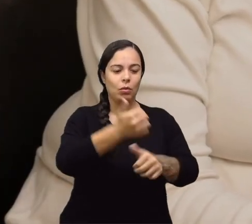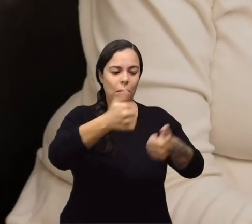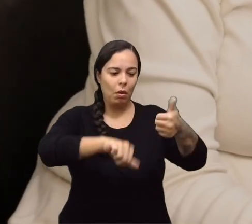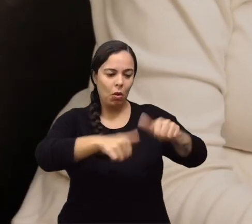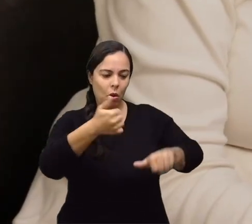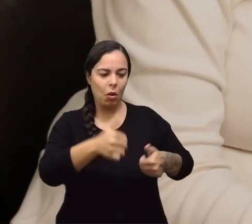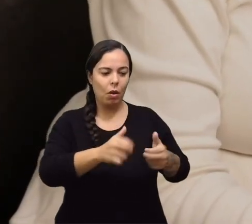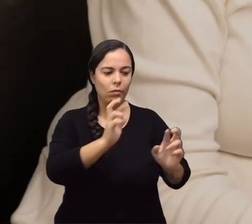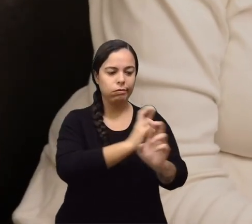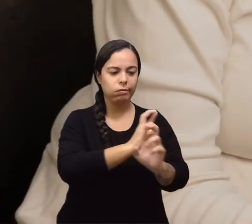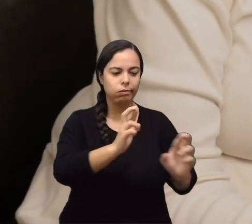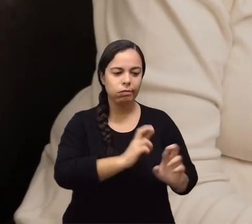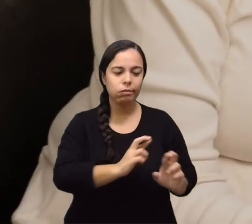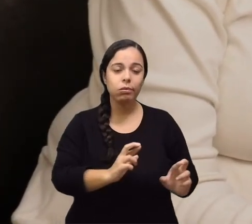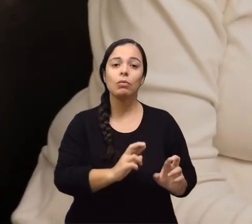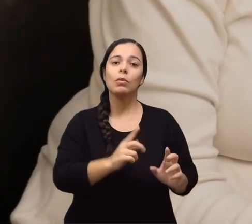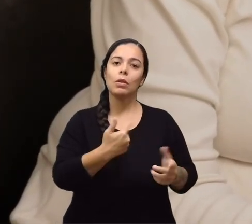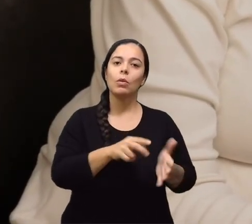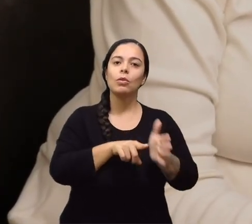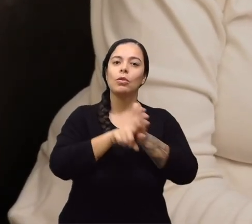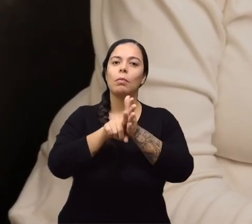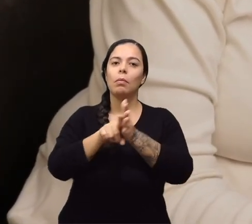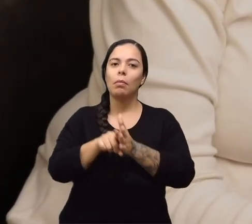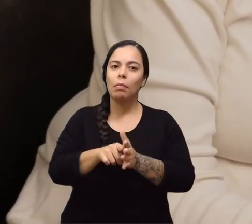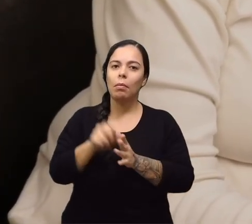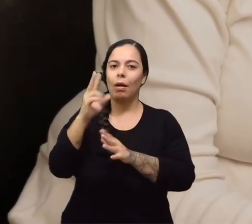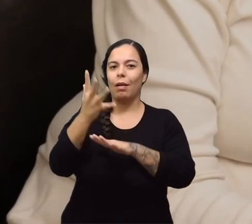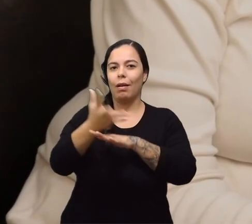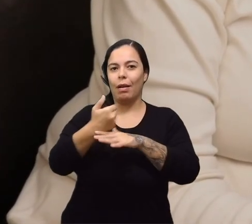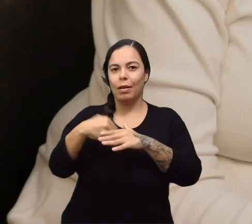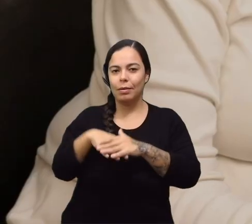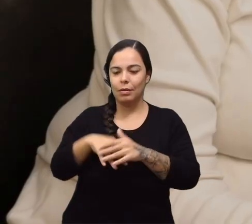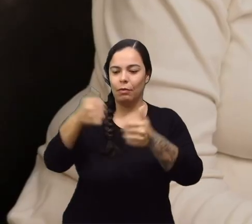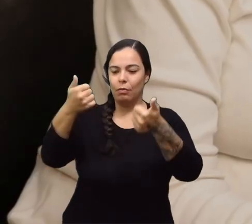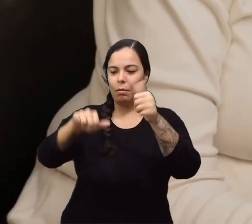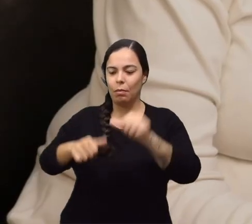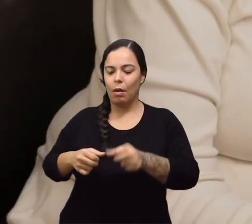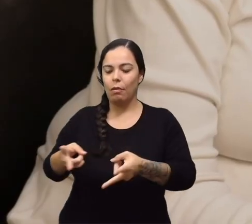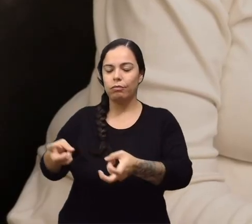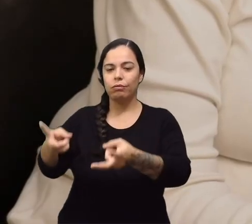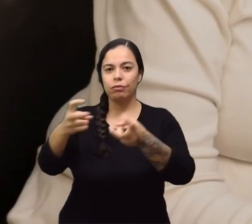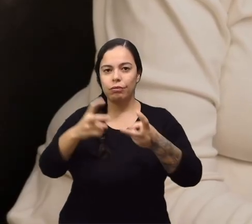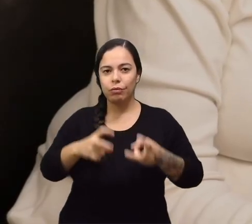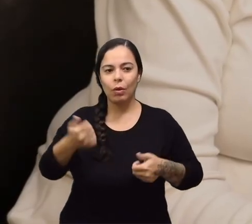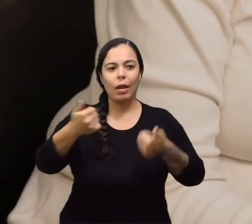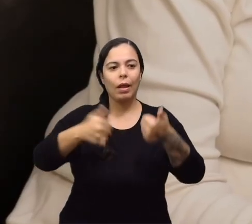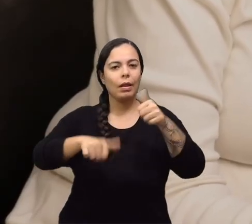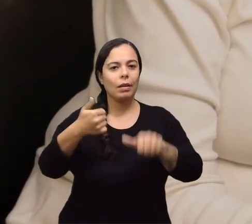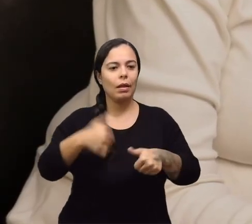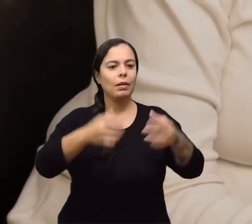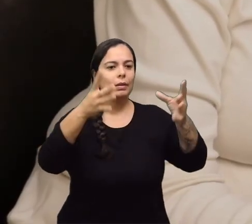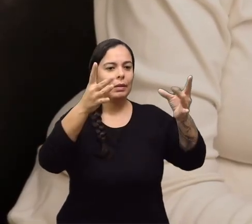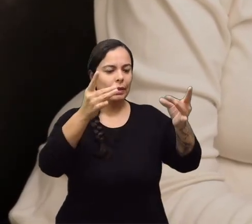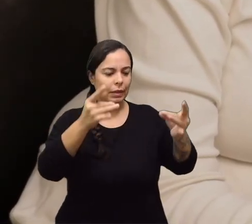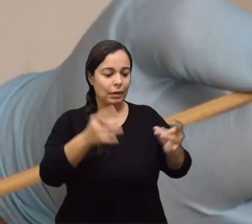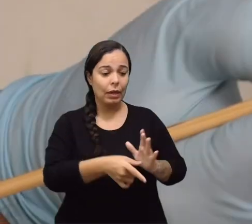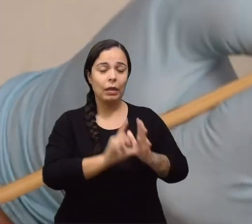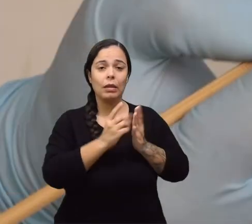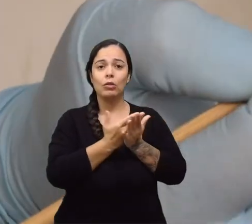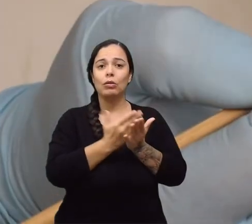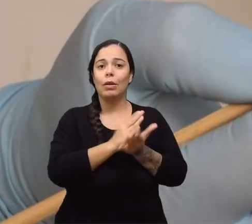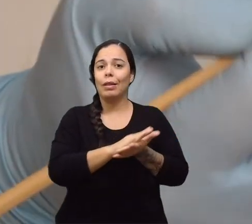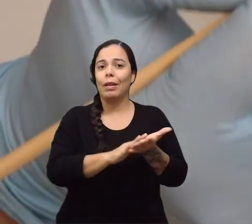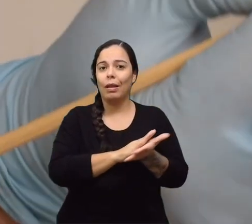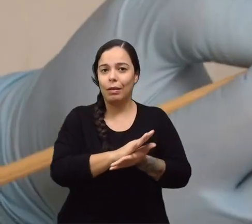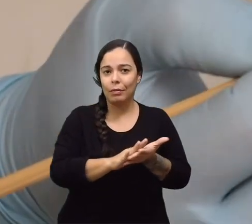desses ossos. Então nós começamos a fazer a revisão desse acervo, a análise de detalhes que não haviam